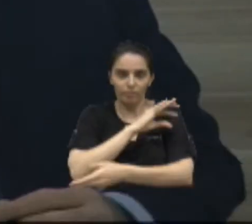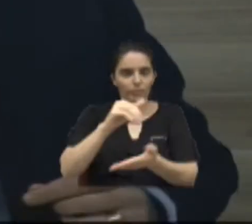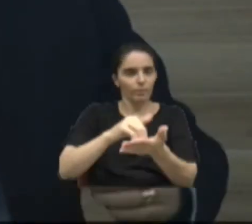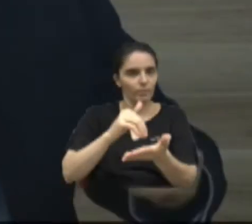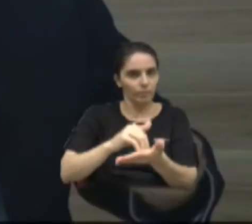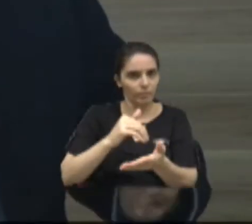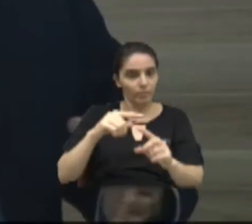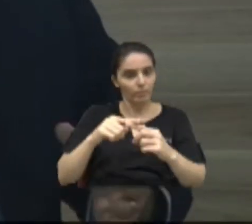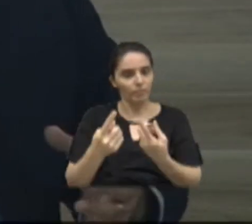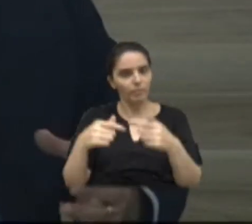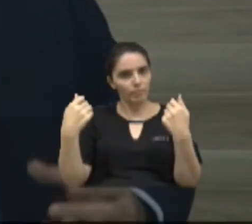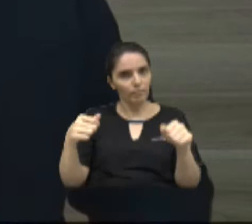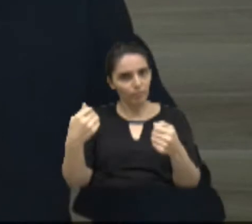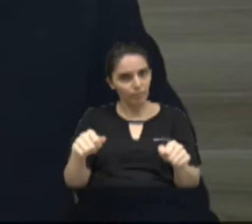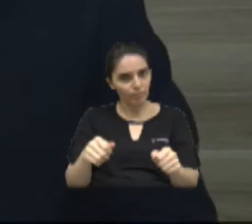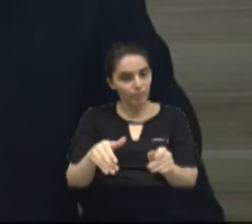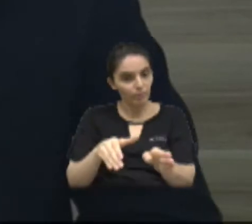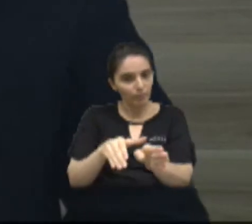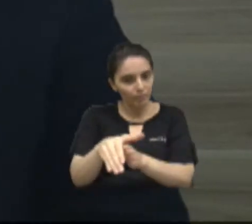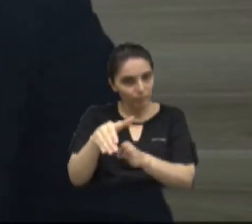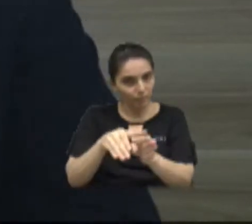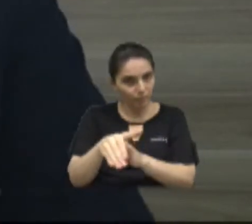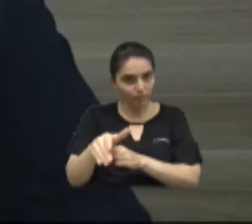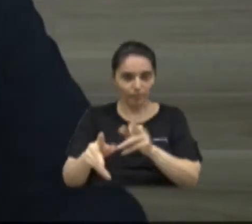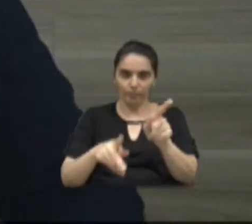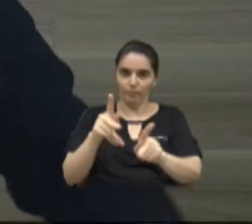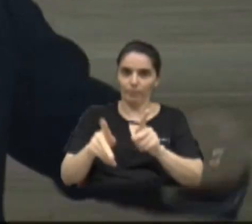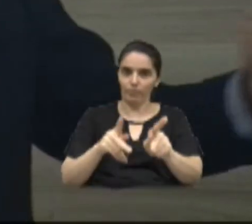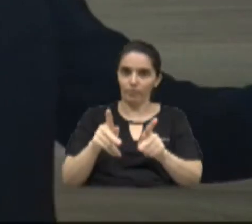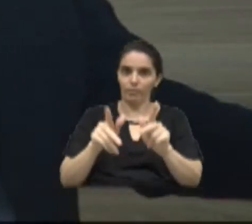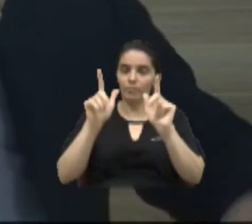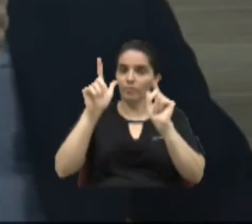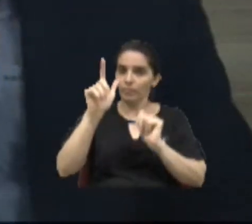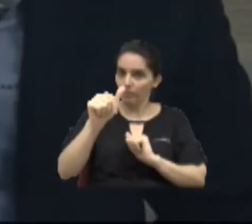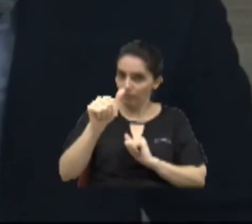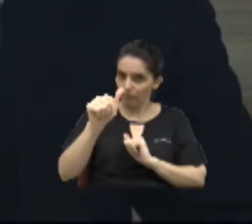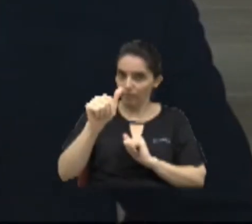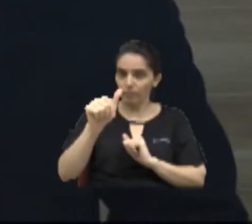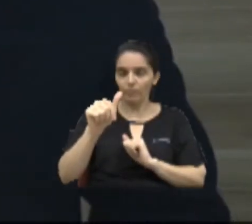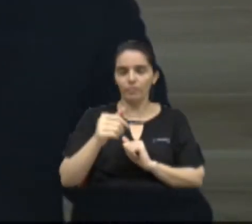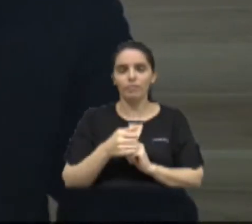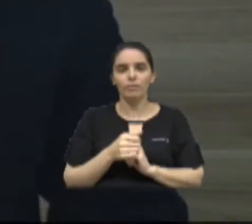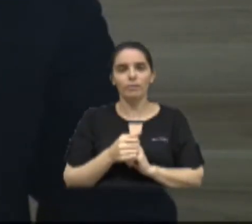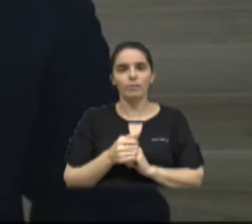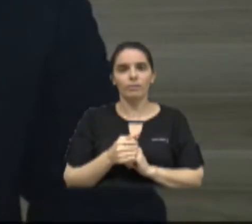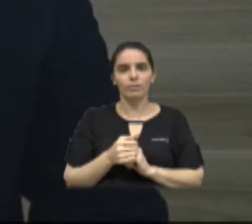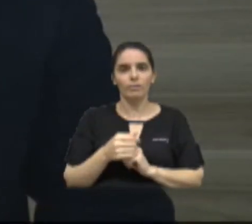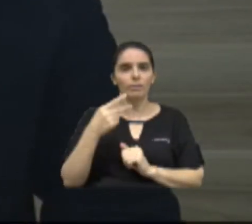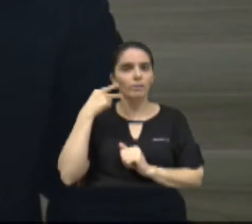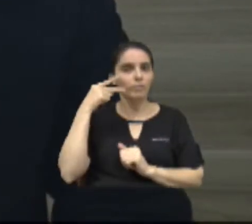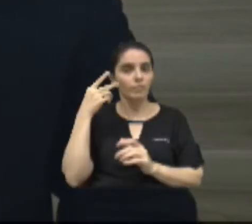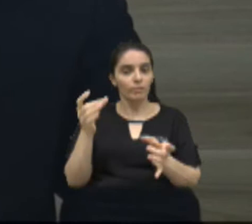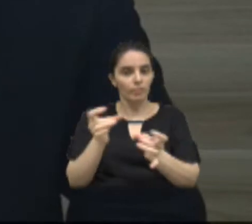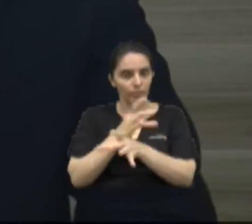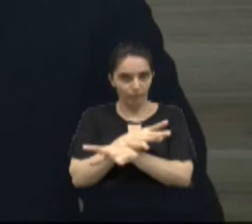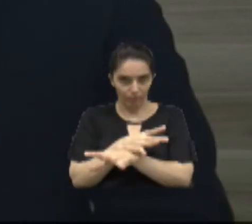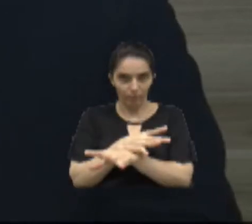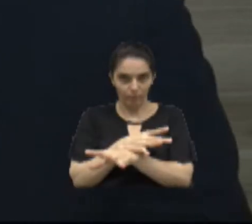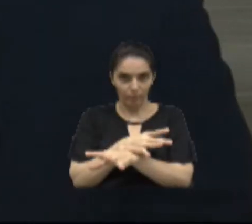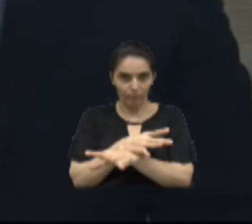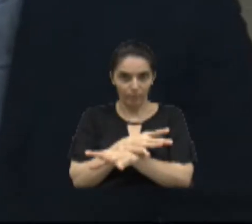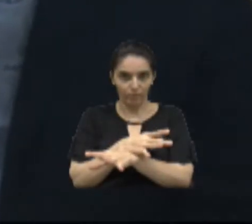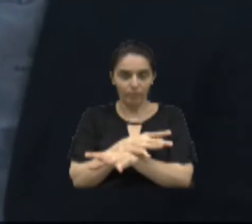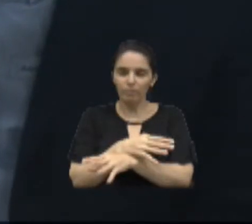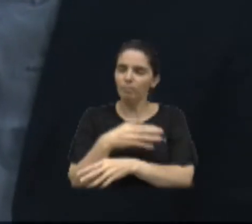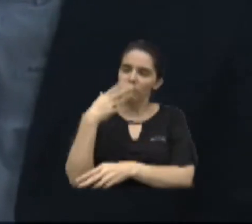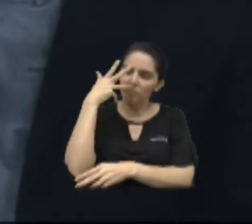assim, levar orientação para a população e que a gente, no final do mandato, possa falar que, olha que bonito, em